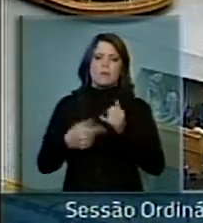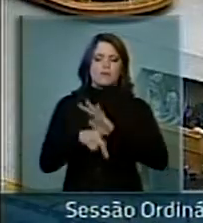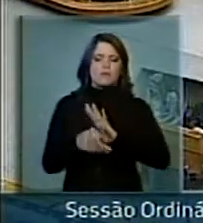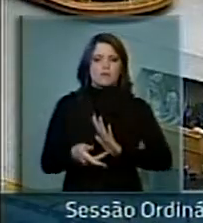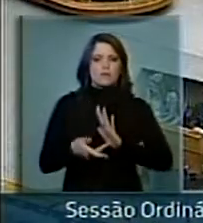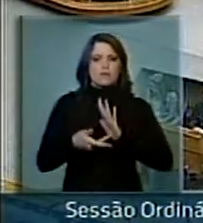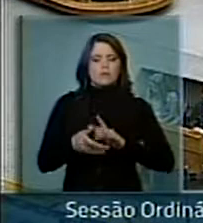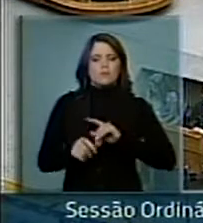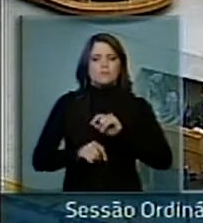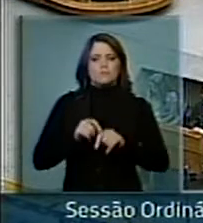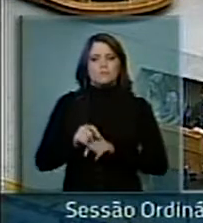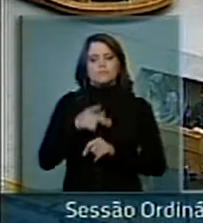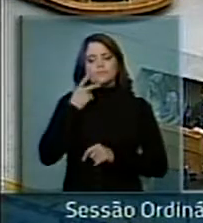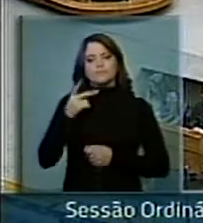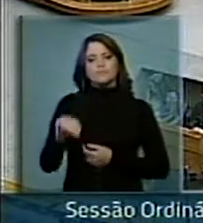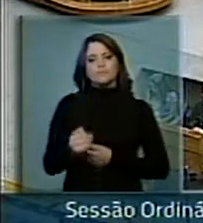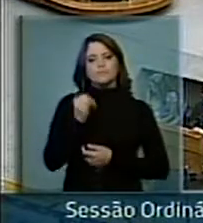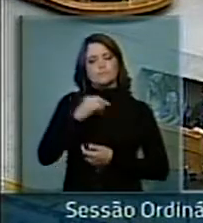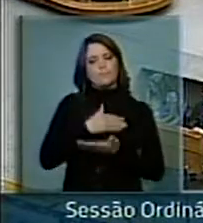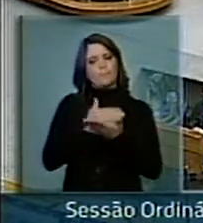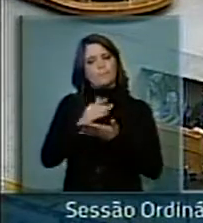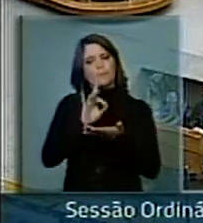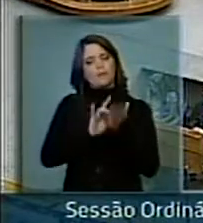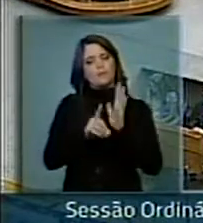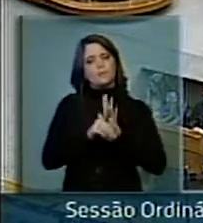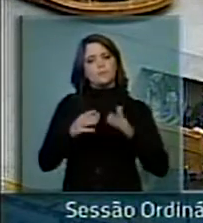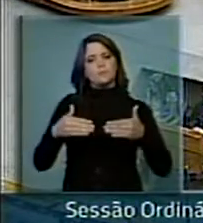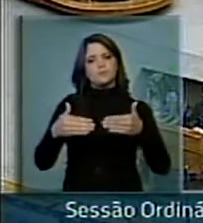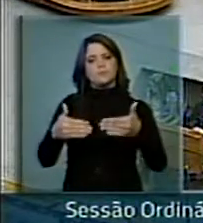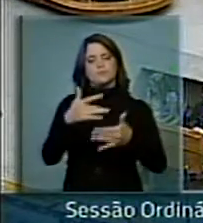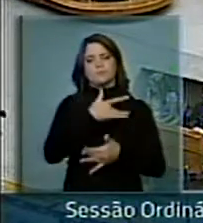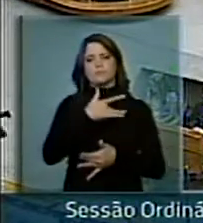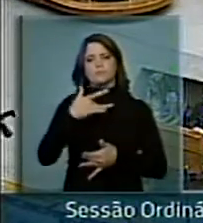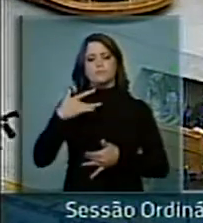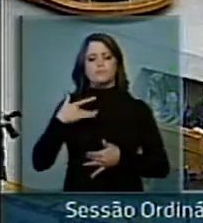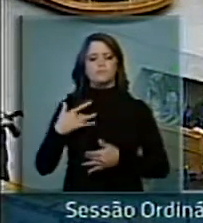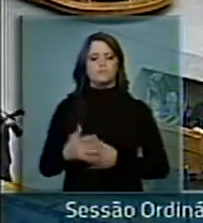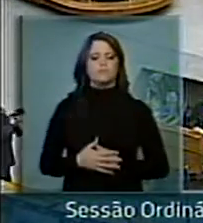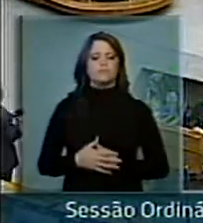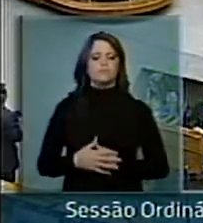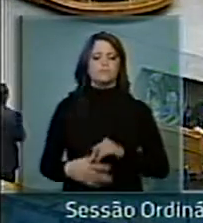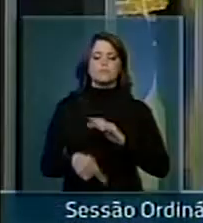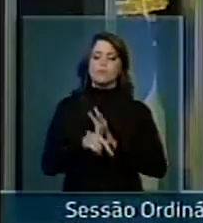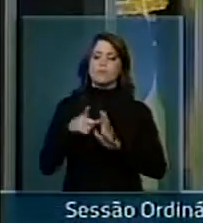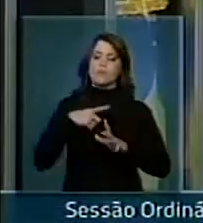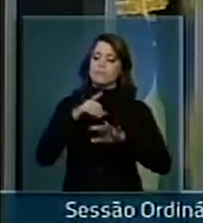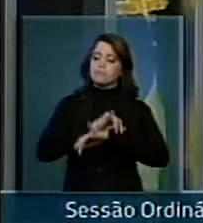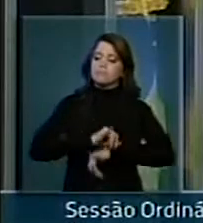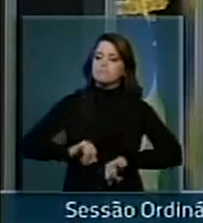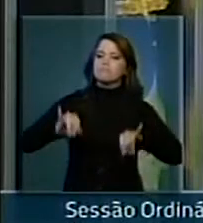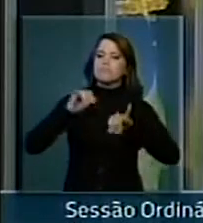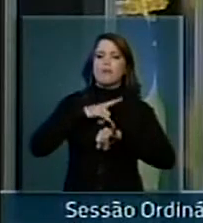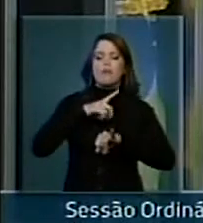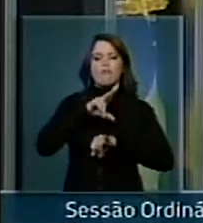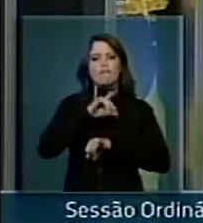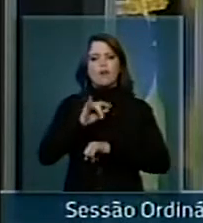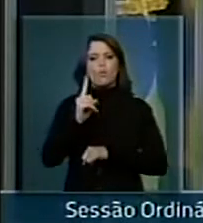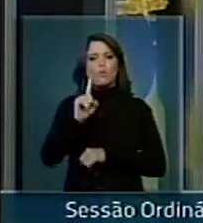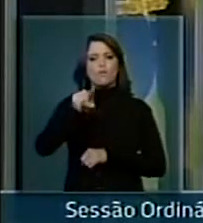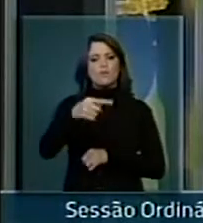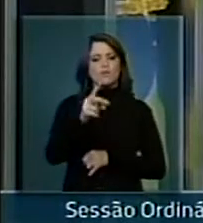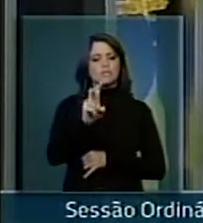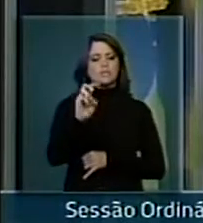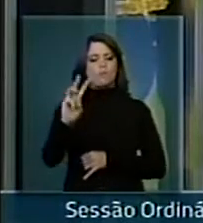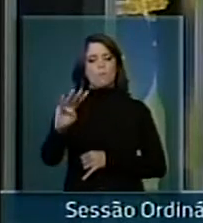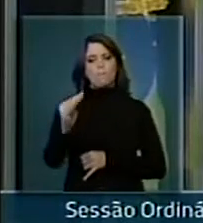casa a importante iniciativa do Ministério da Saúde, que anunciou que vai aplicar 1,5